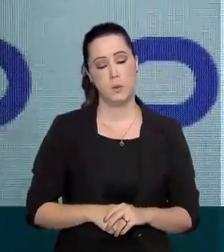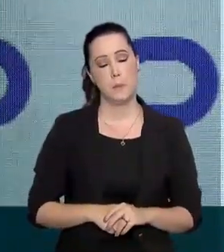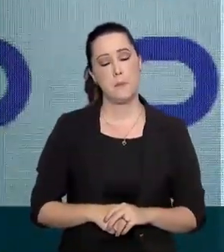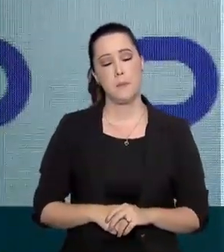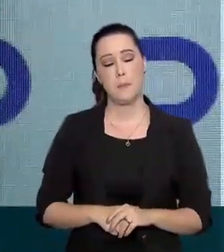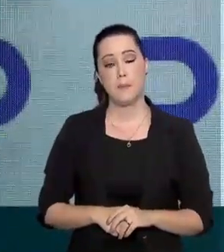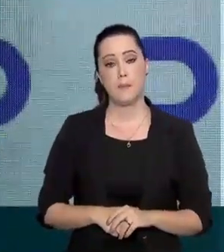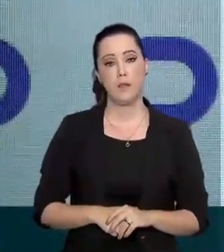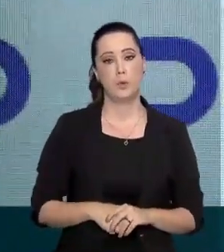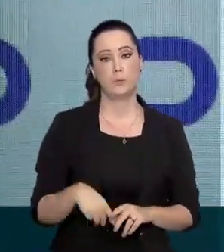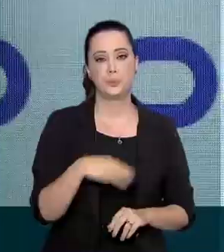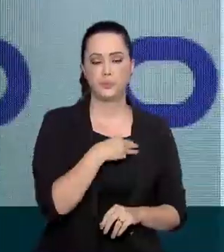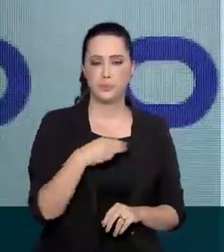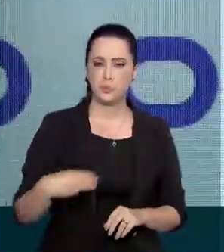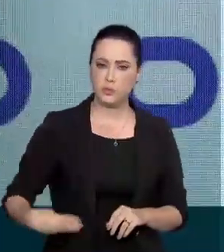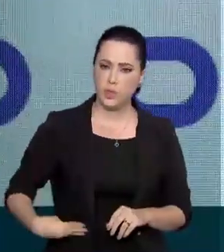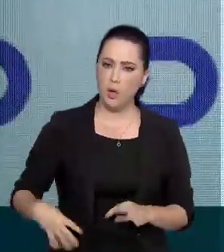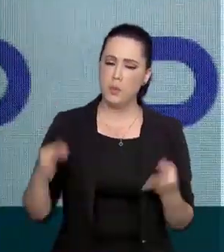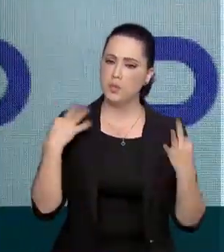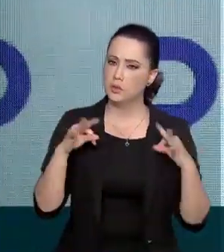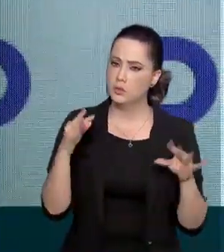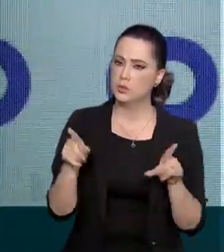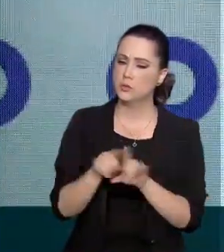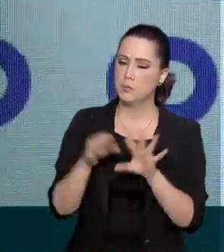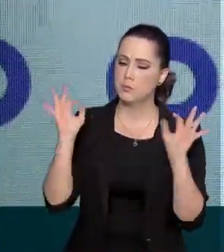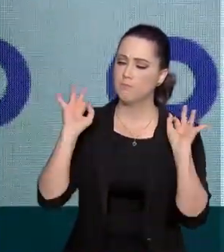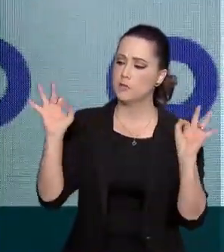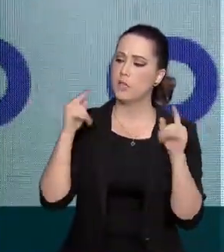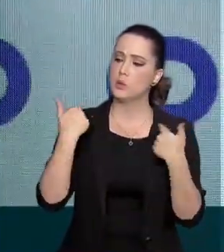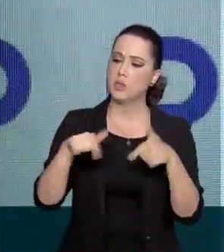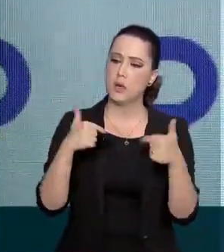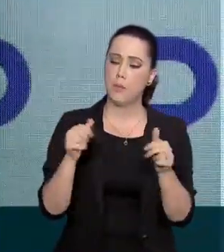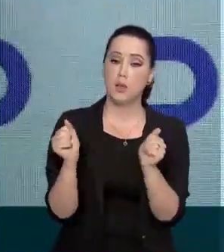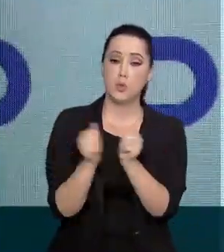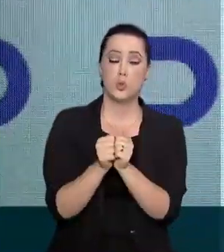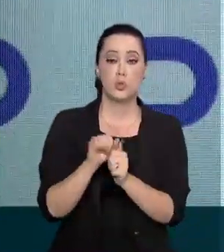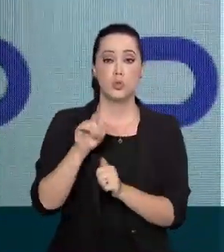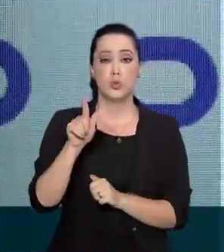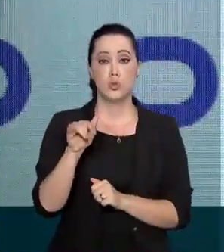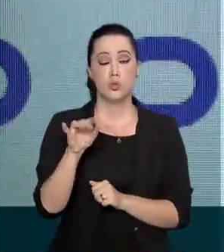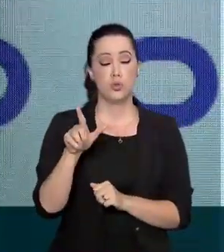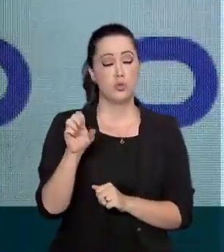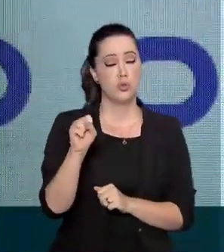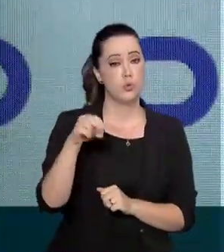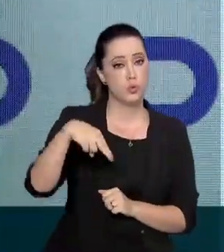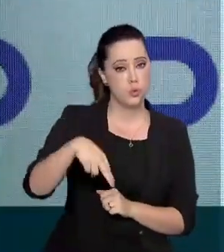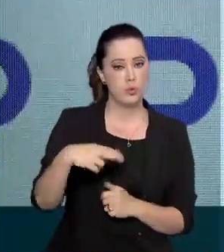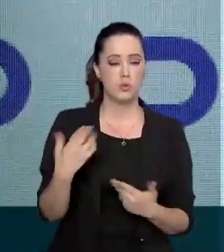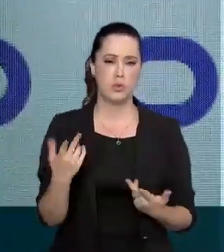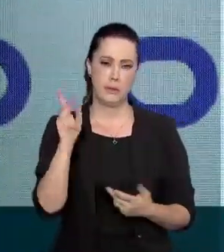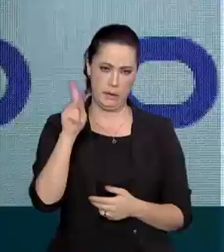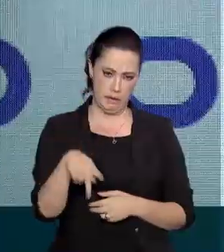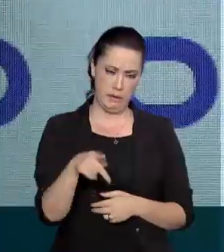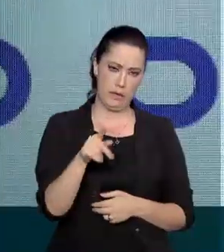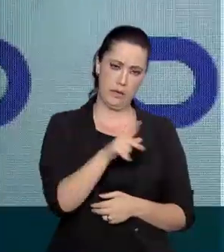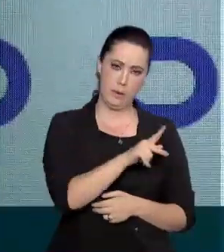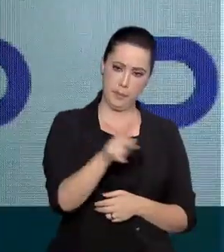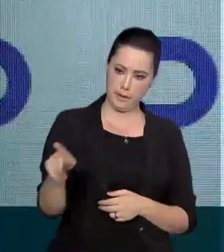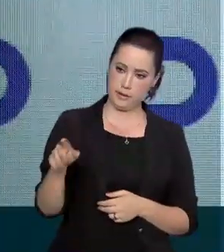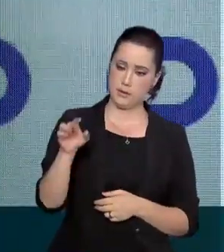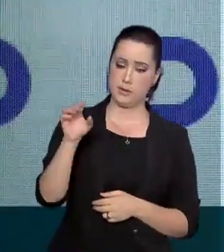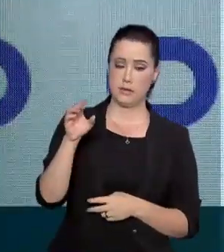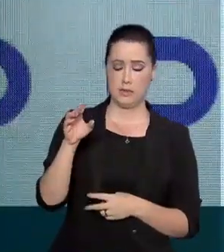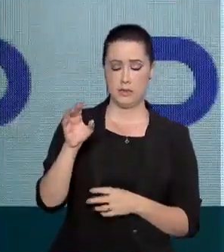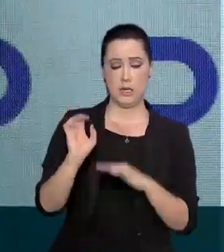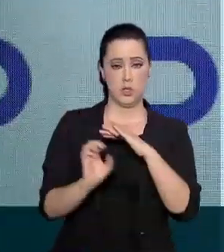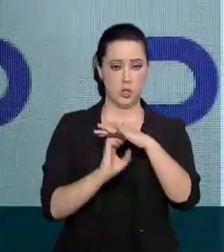O ministro Marcelo Alves Antônio tem feito um trabalho maravilhoso, juntamente com o Gilson, que é o presidente da Embratur.